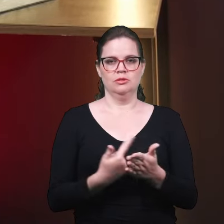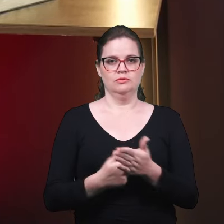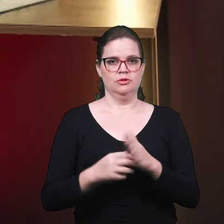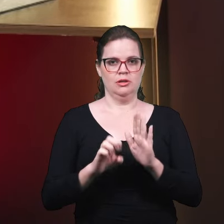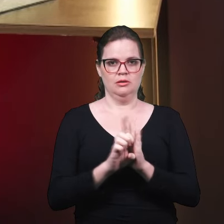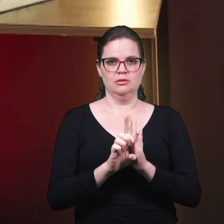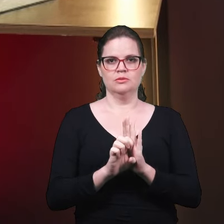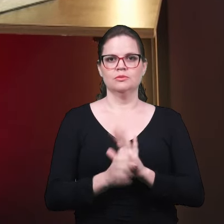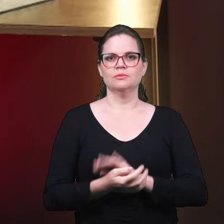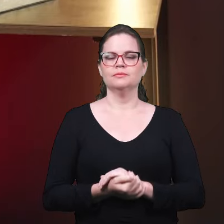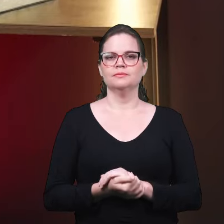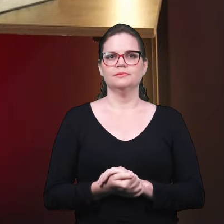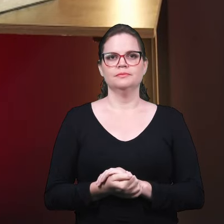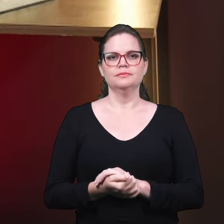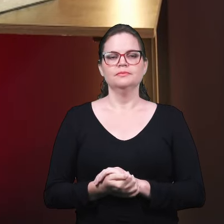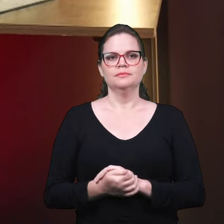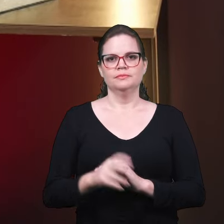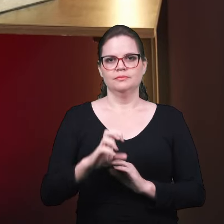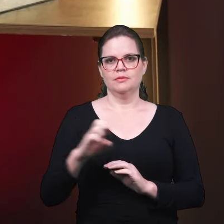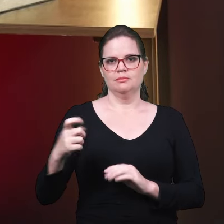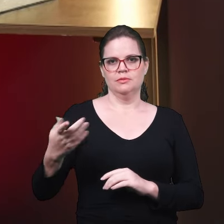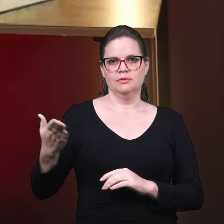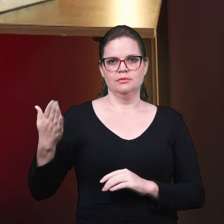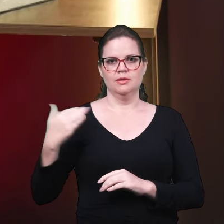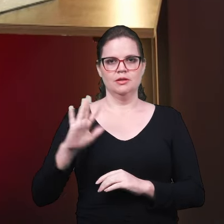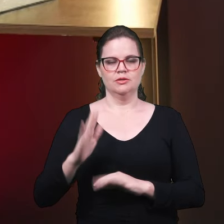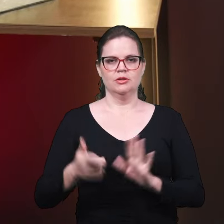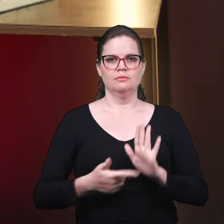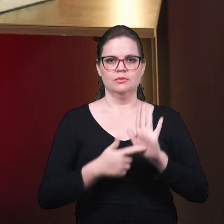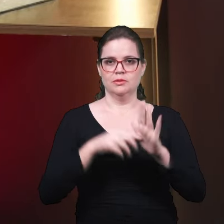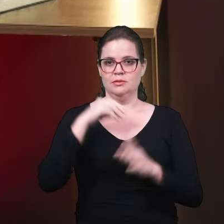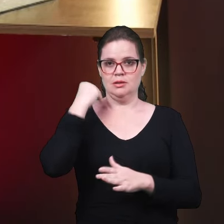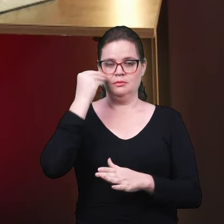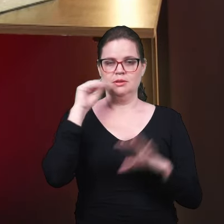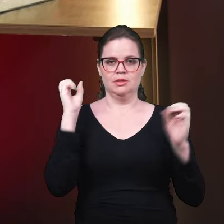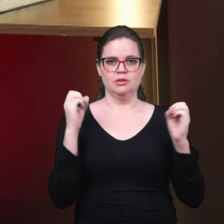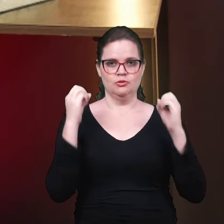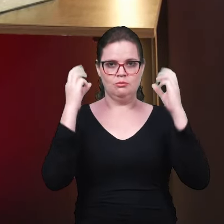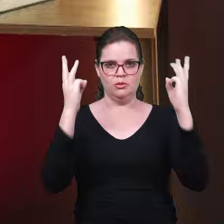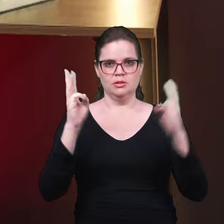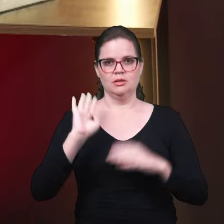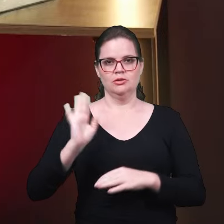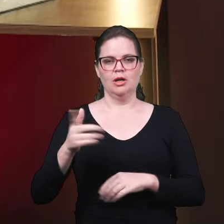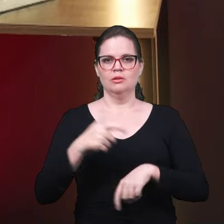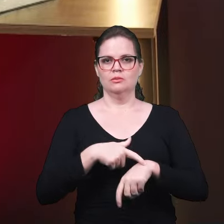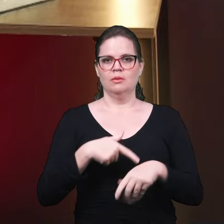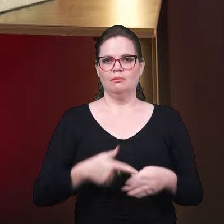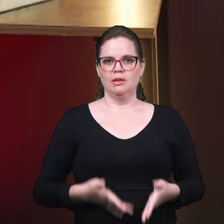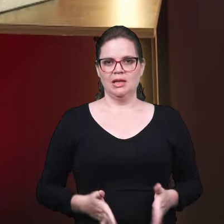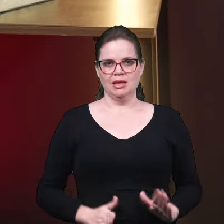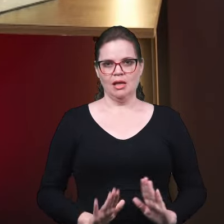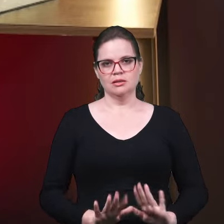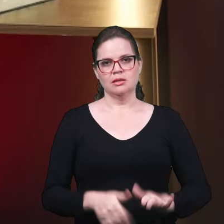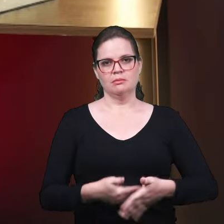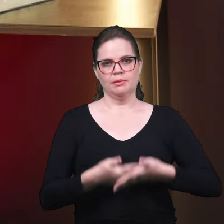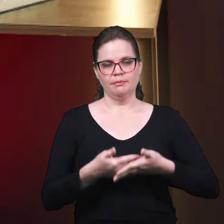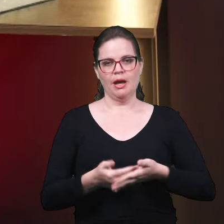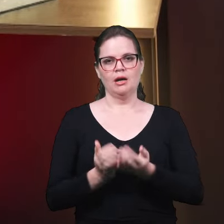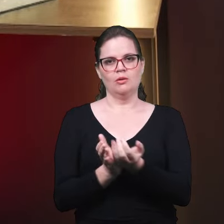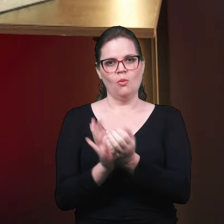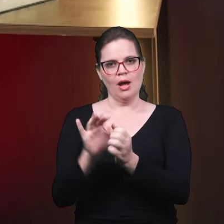Falamos muito aqui nos últimos episódios sobre a experiência de Moisés, desde o seu nascimento,